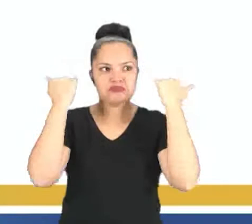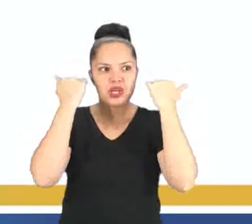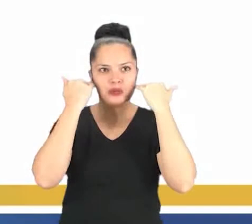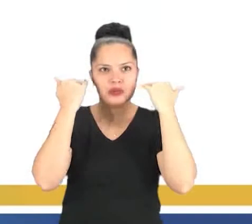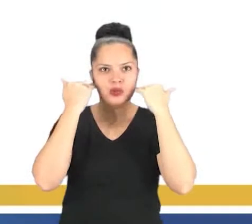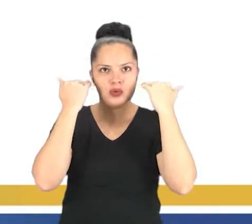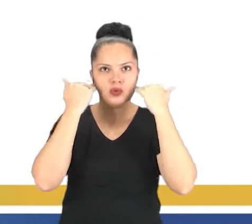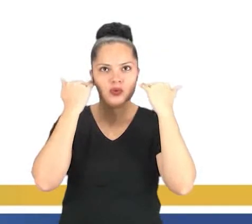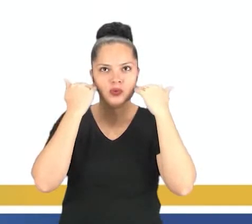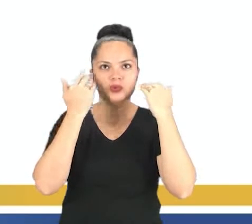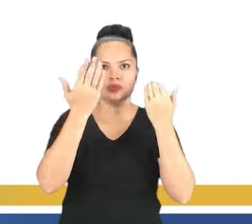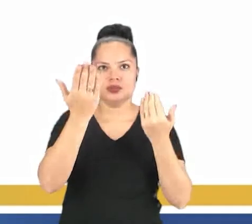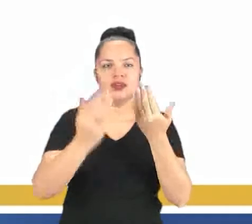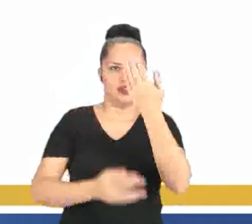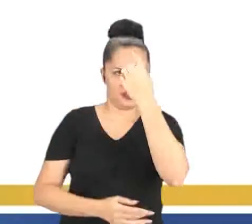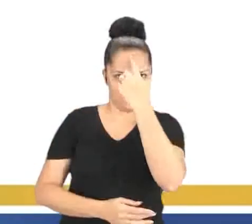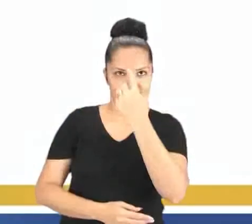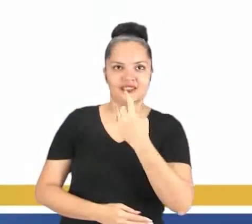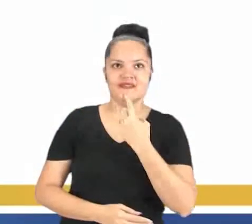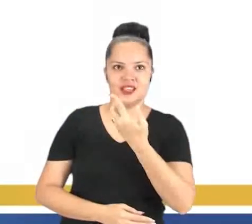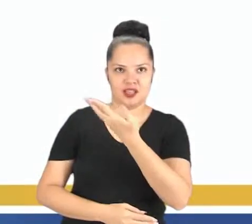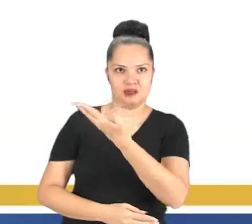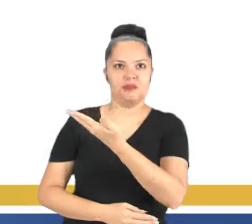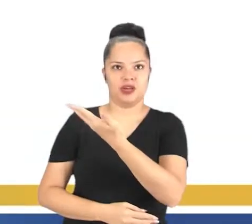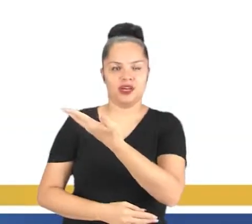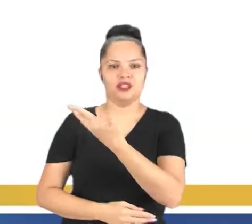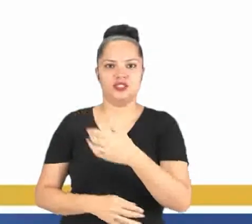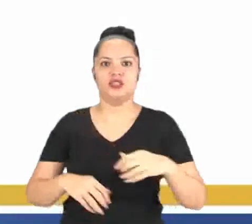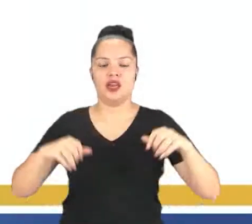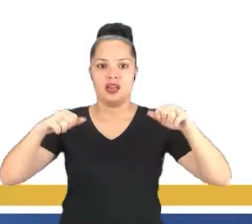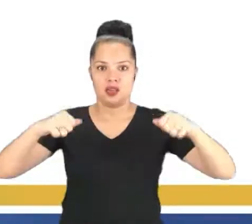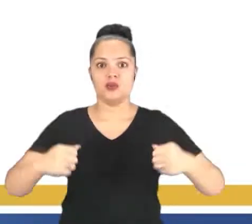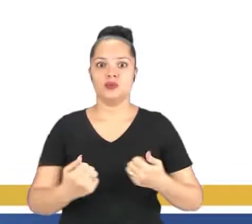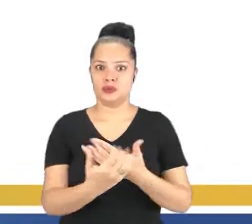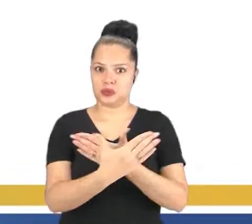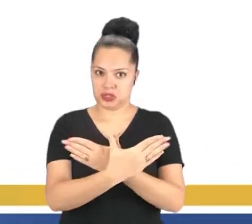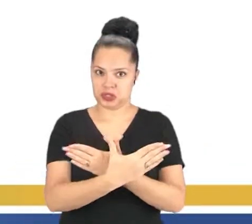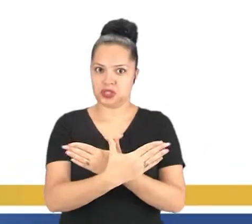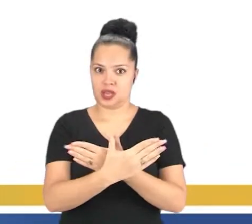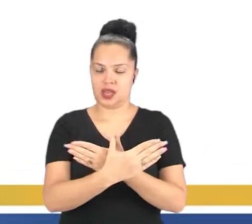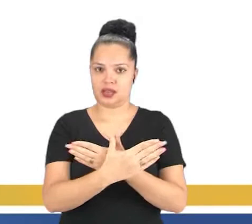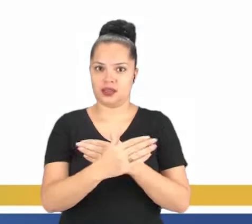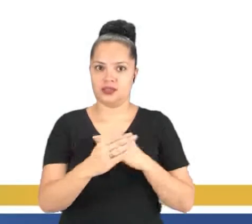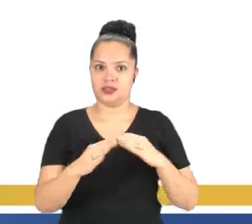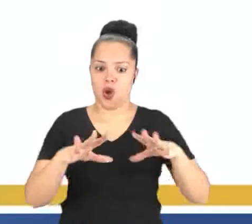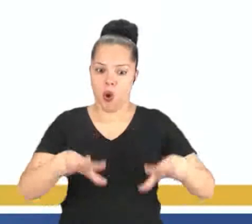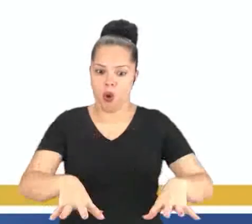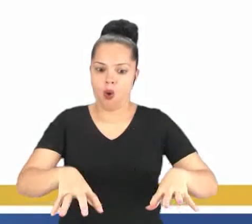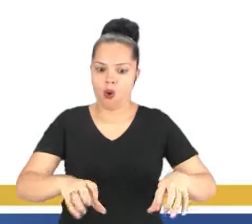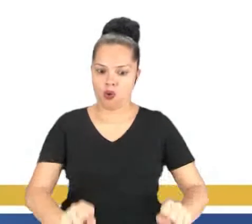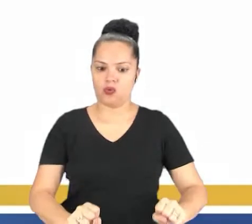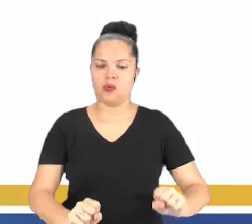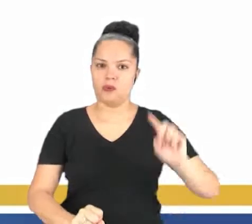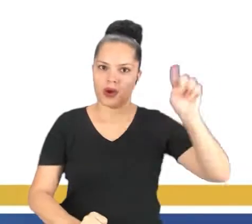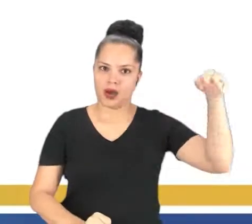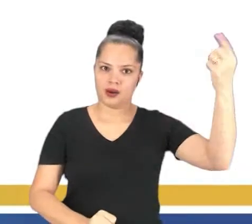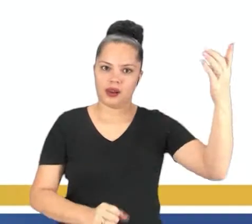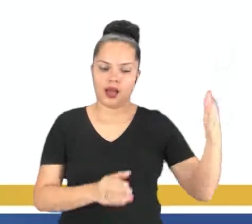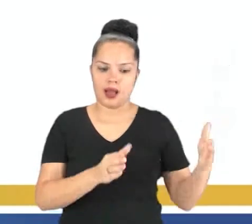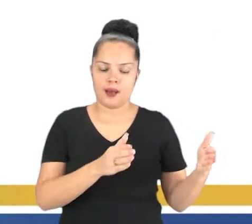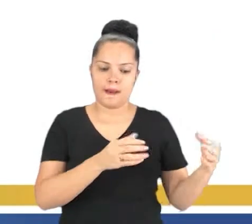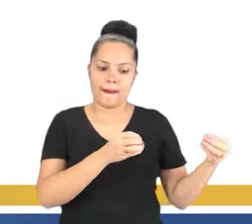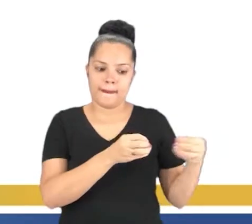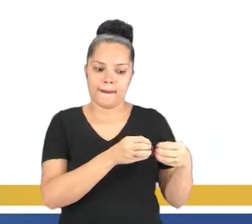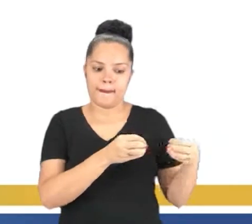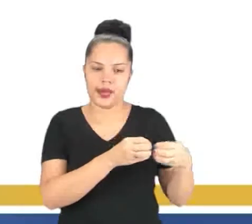estabelecer lição de hoje aliás os Aztecas estabeleceram-se onde hoje é a cidade do México às margens do rio